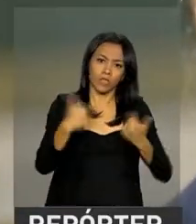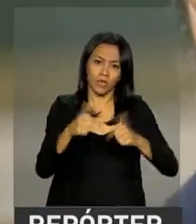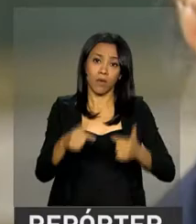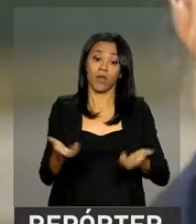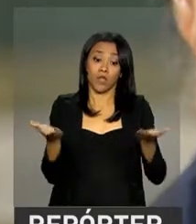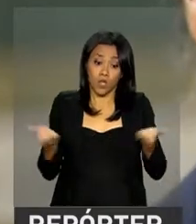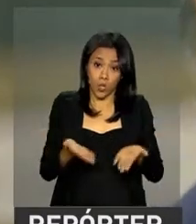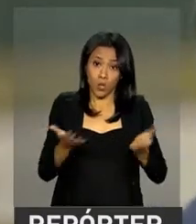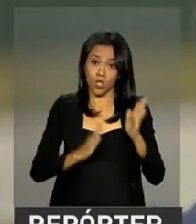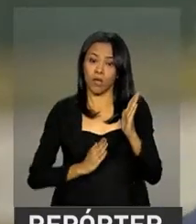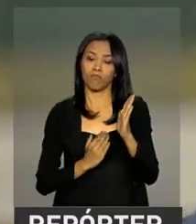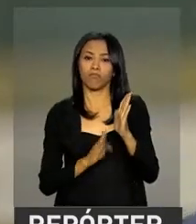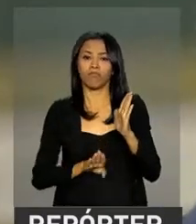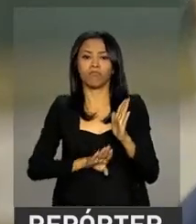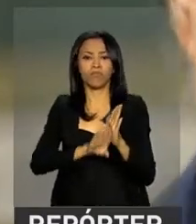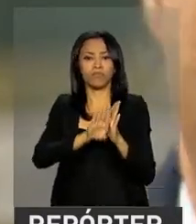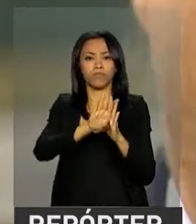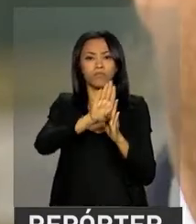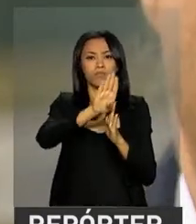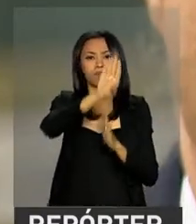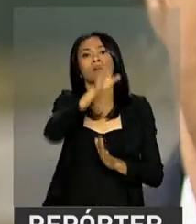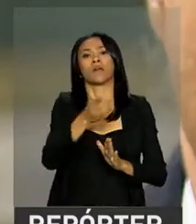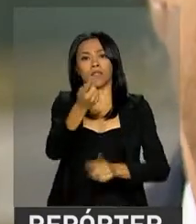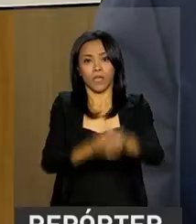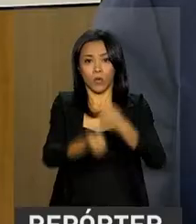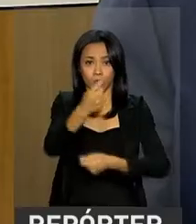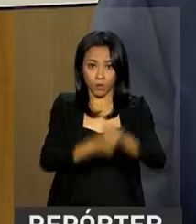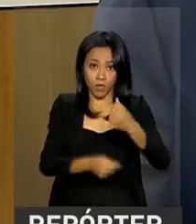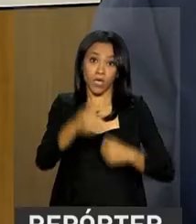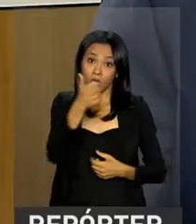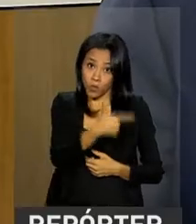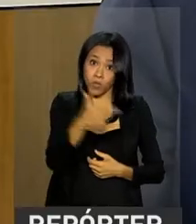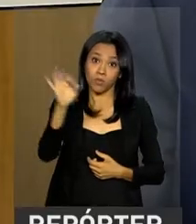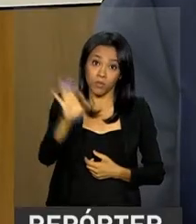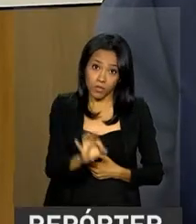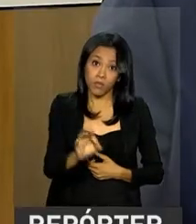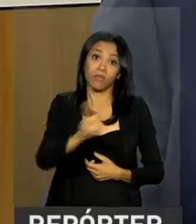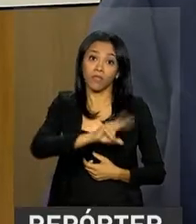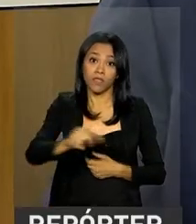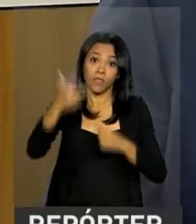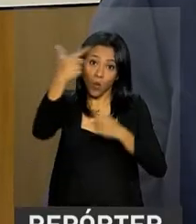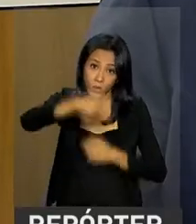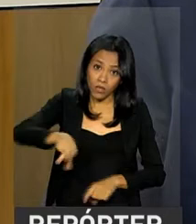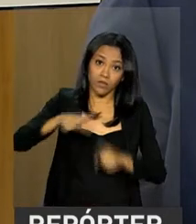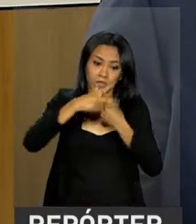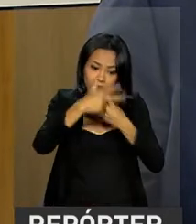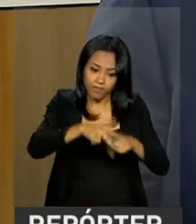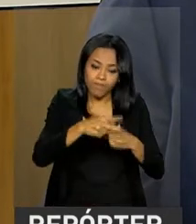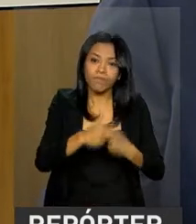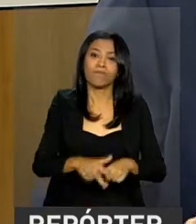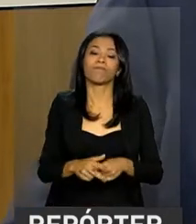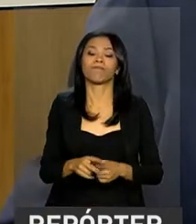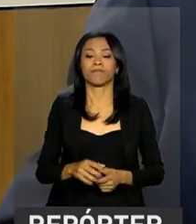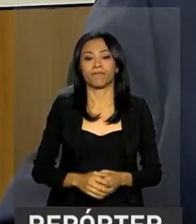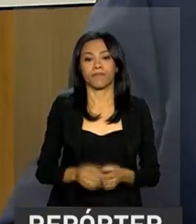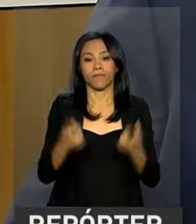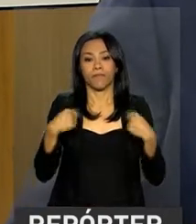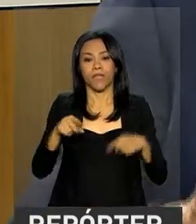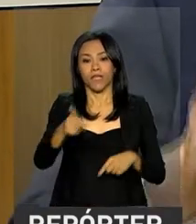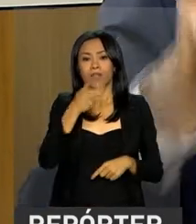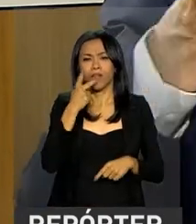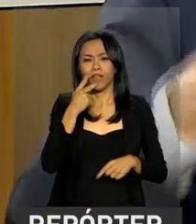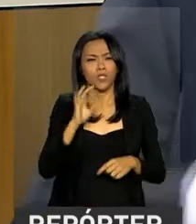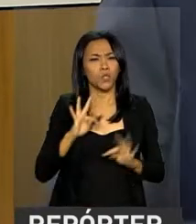crescimento da economia no próximo ano de 2 por cento deverá ser revisada todos os indicadores mostram